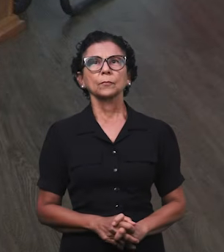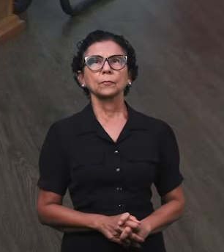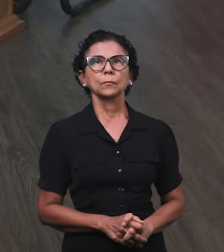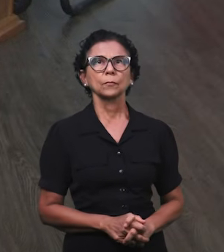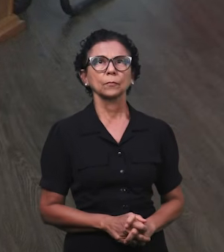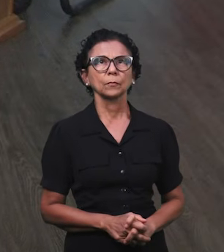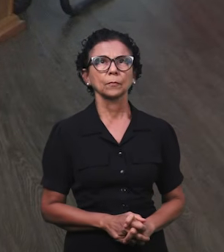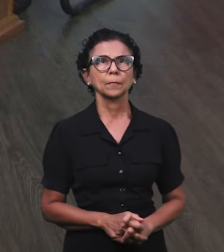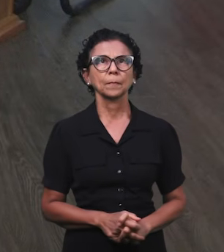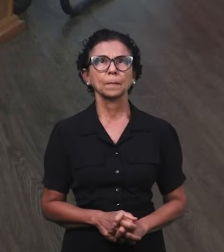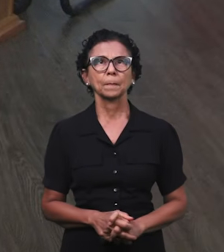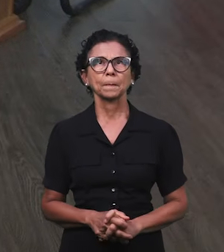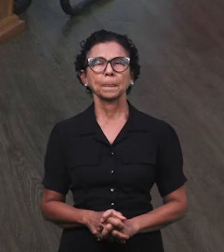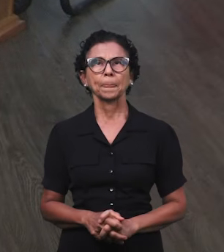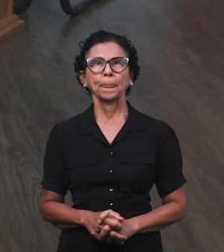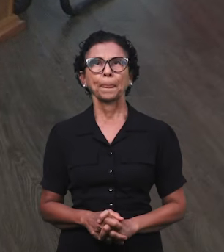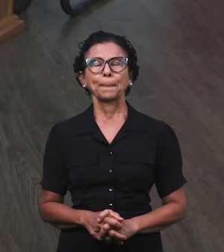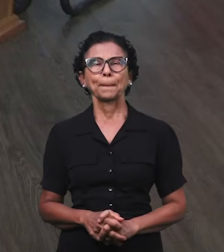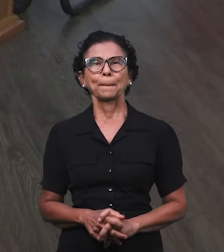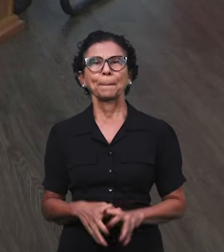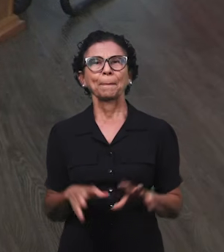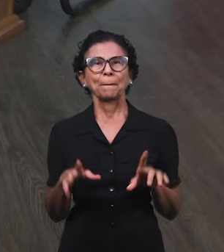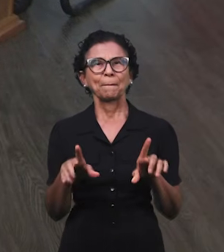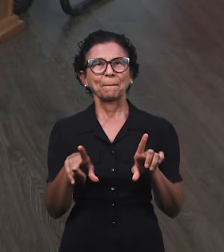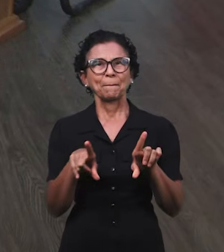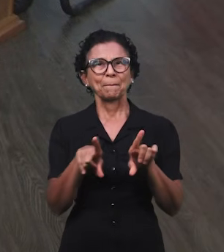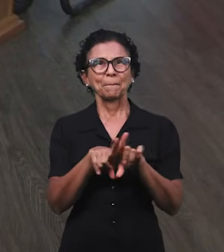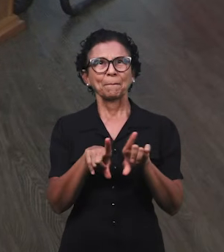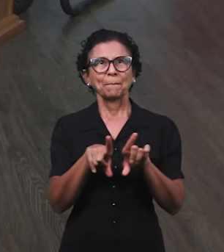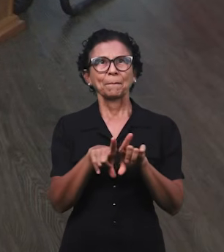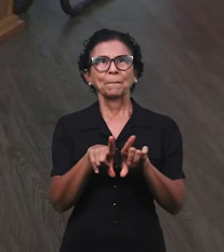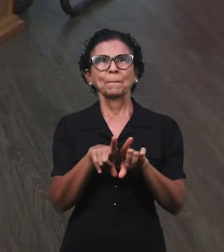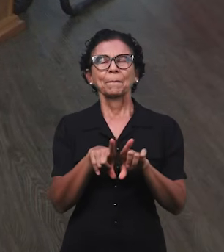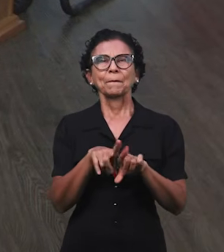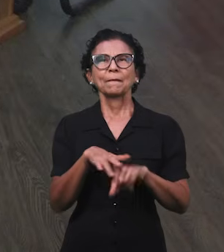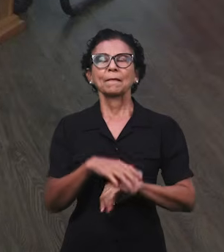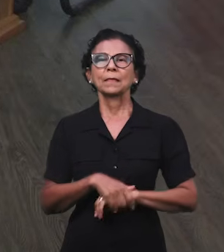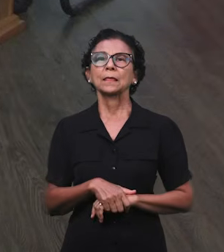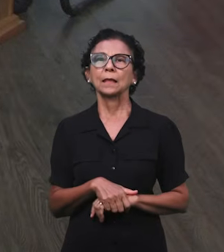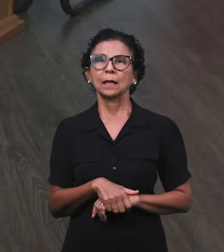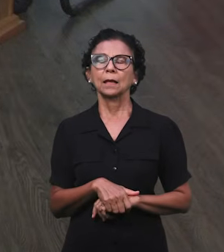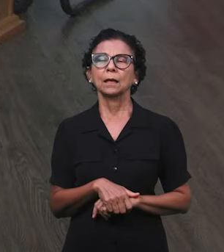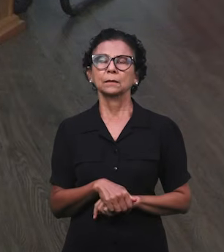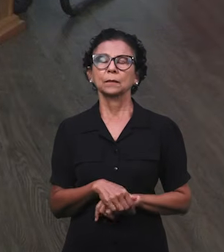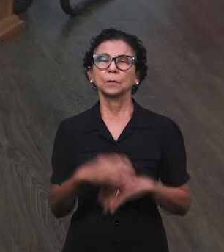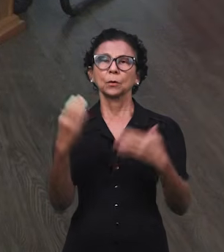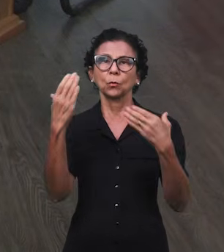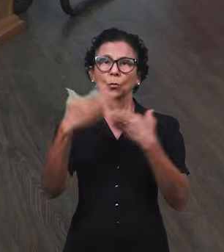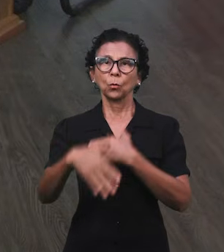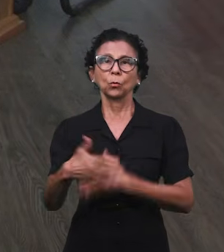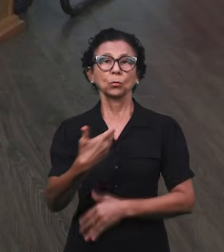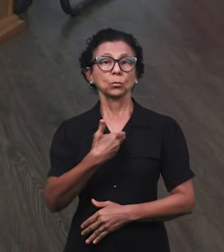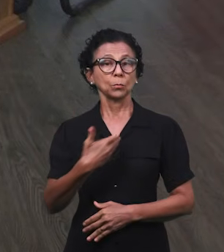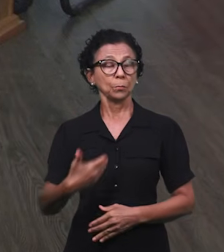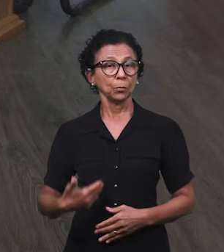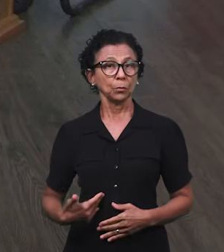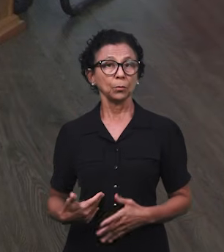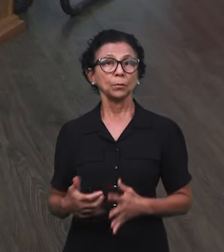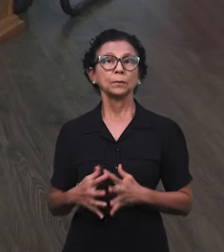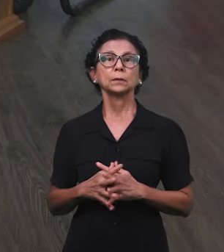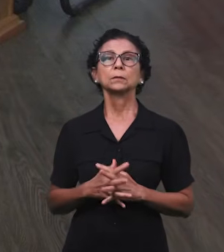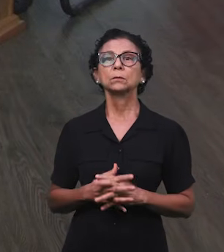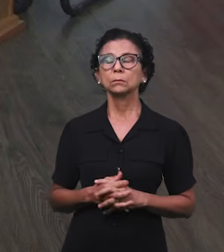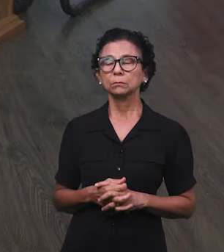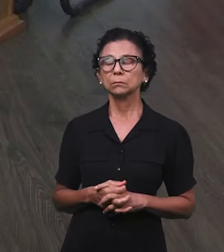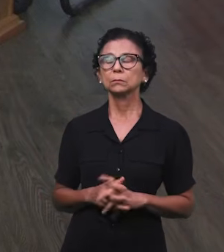até vaga especial, Sim, né, sim. Concurso público, né? entra como PCD Entra também, como